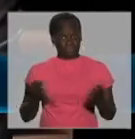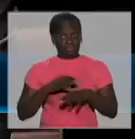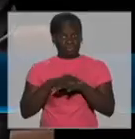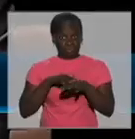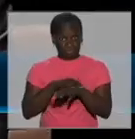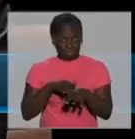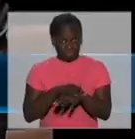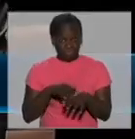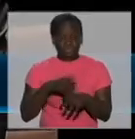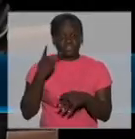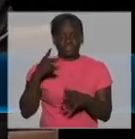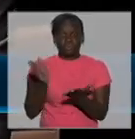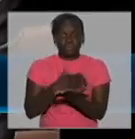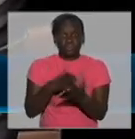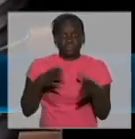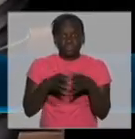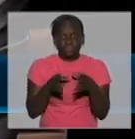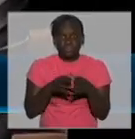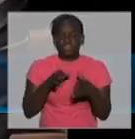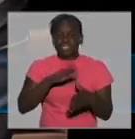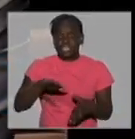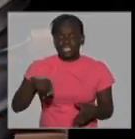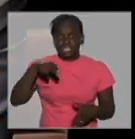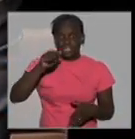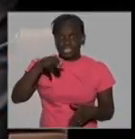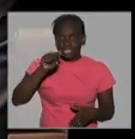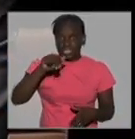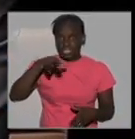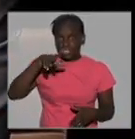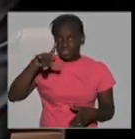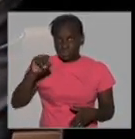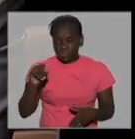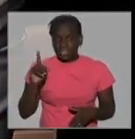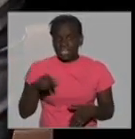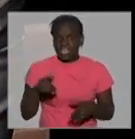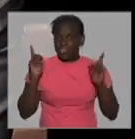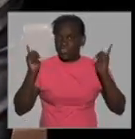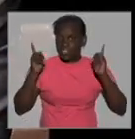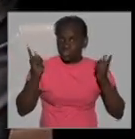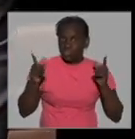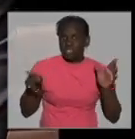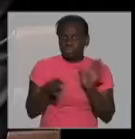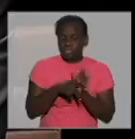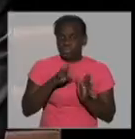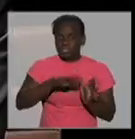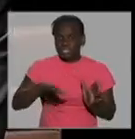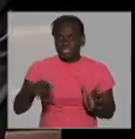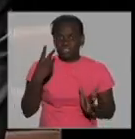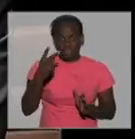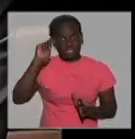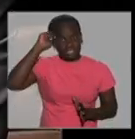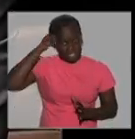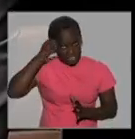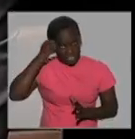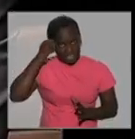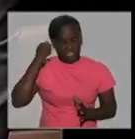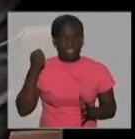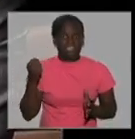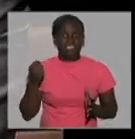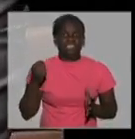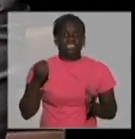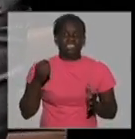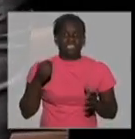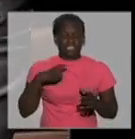Hoje estamos conversando sobre a coleção infantil Nana e Nilo, uma série de aventuras protagonizadas por crianças